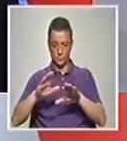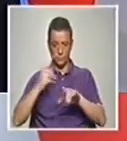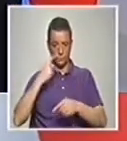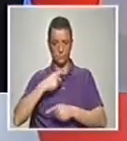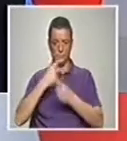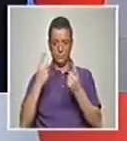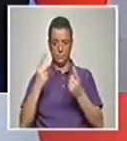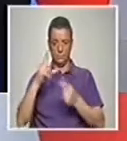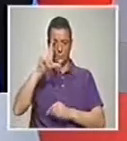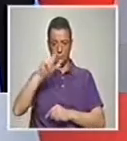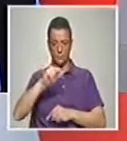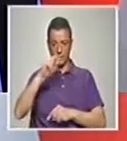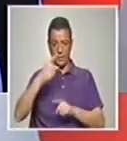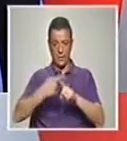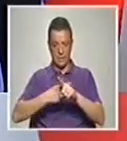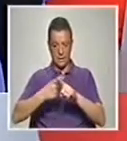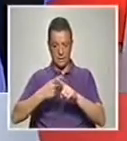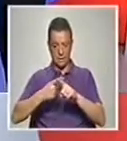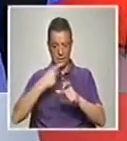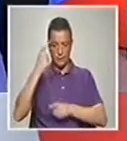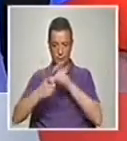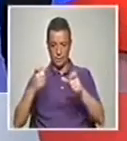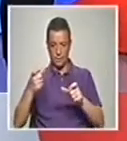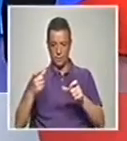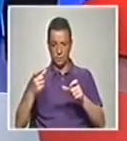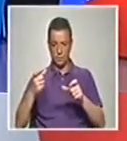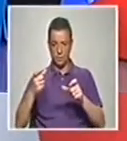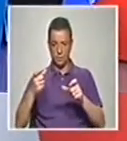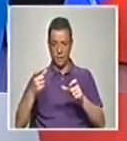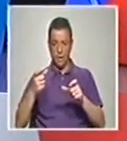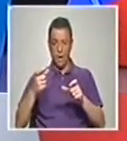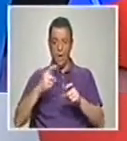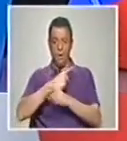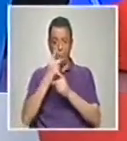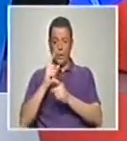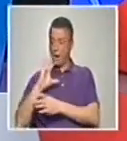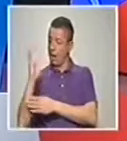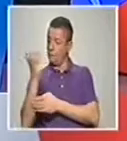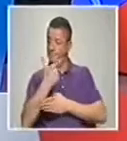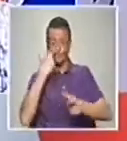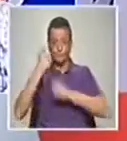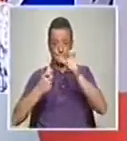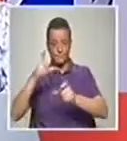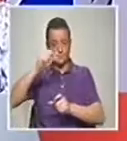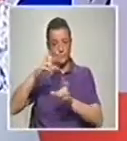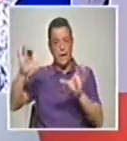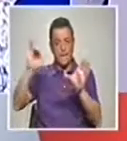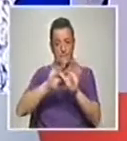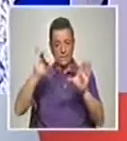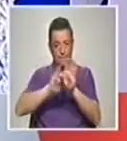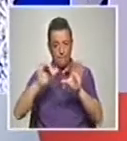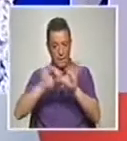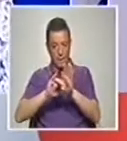que também desperta o público, o tal cenário em arena, não é? Com o público à volta, o que dá outra envolvência